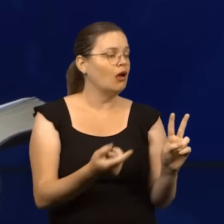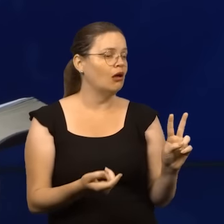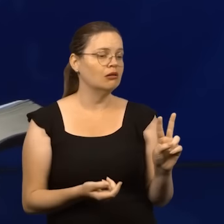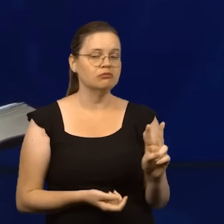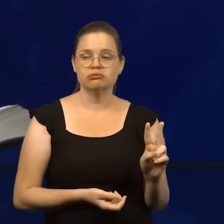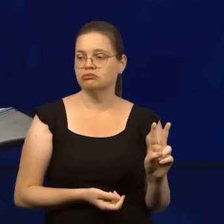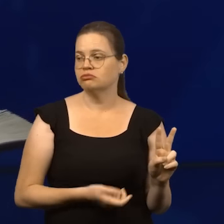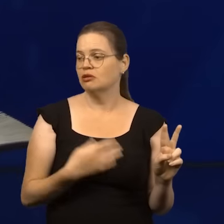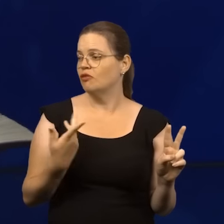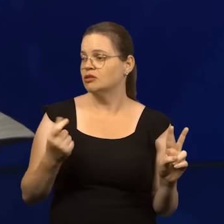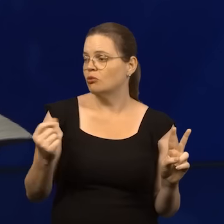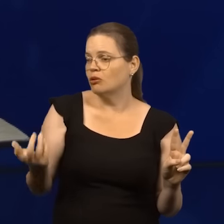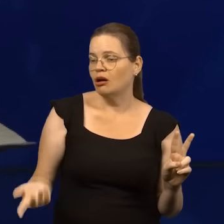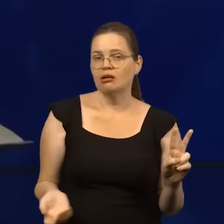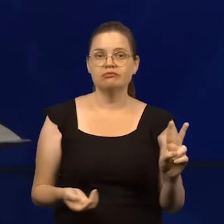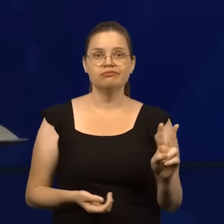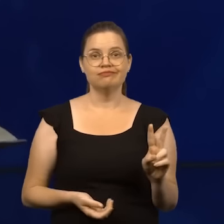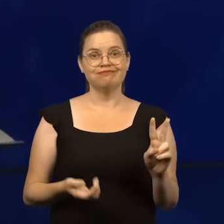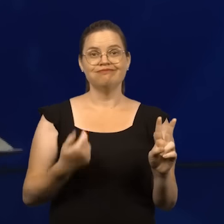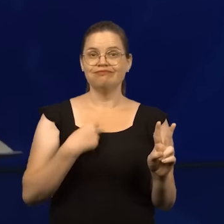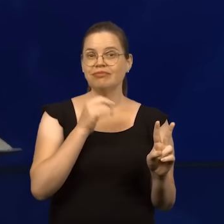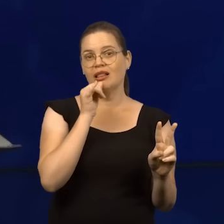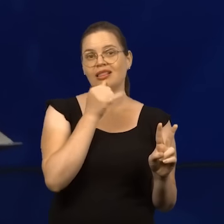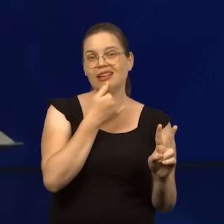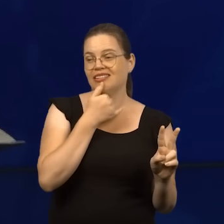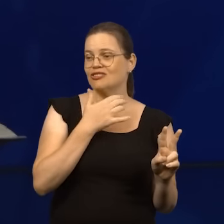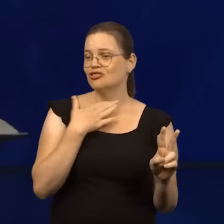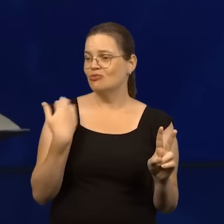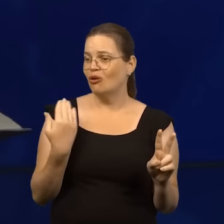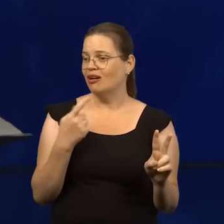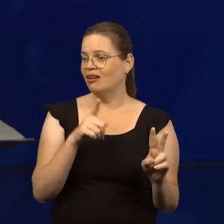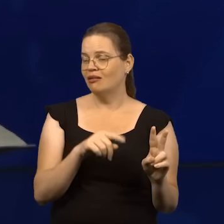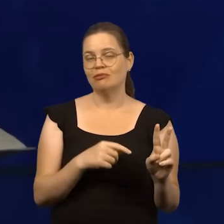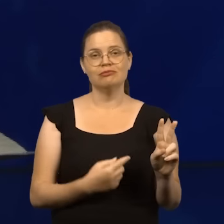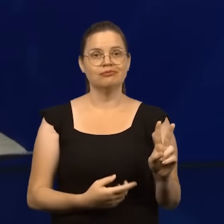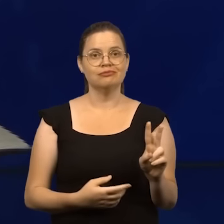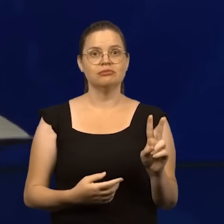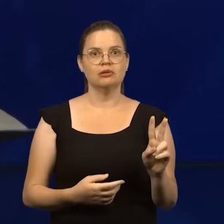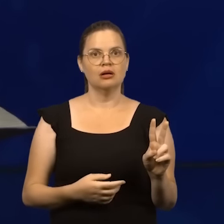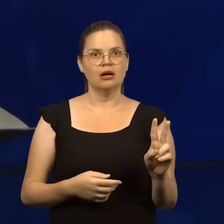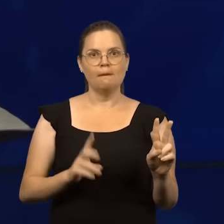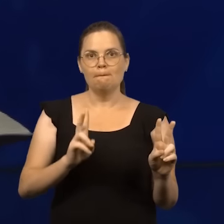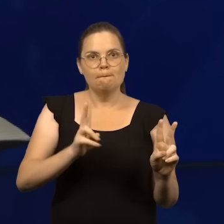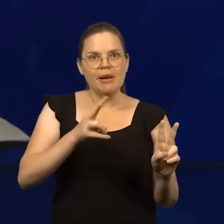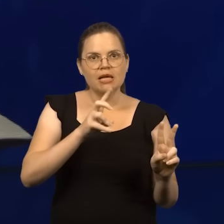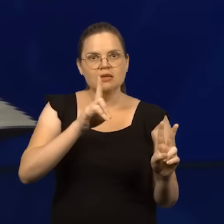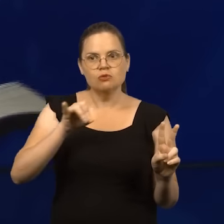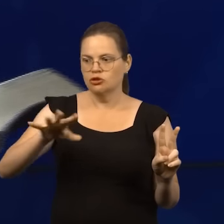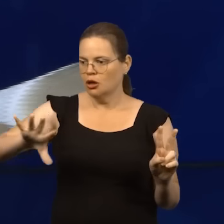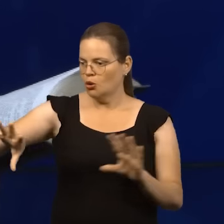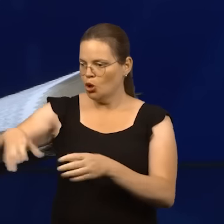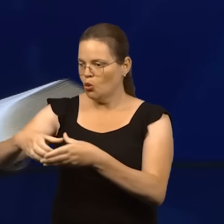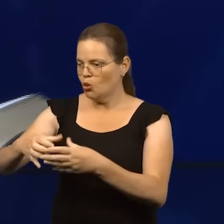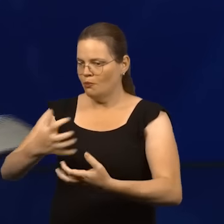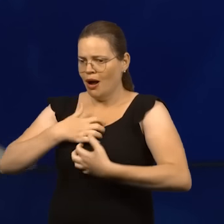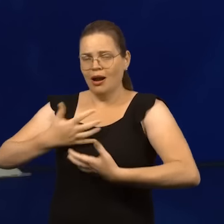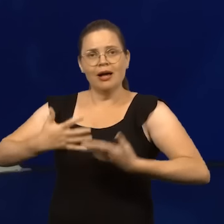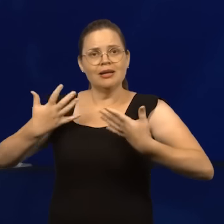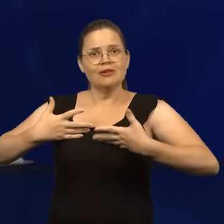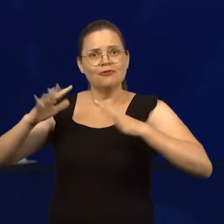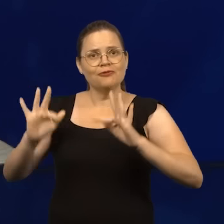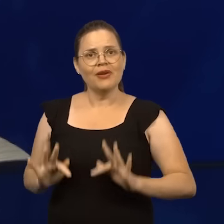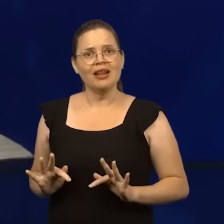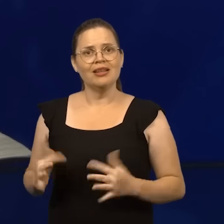Esse dia glorioso em que Jesus se revela ao coração do homem é o dia que transforma a nossa